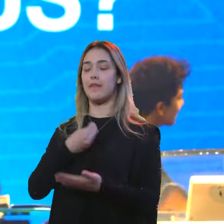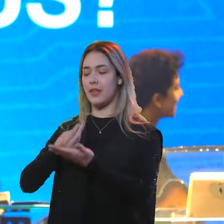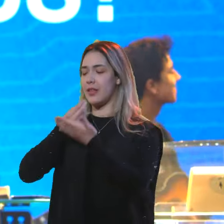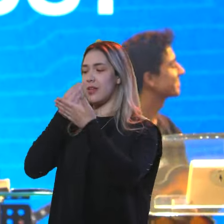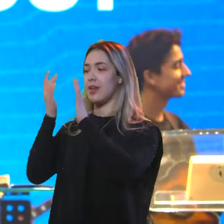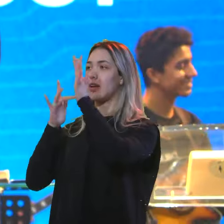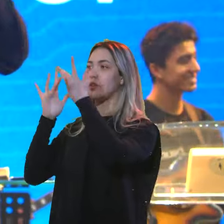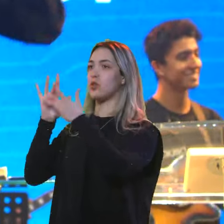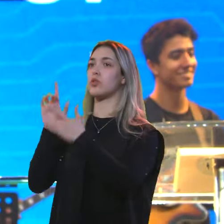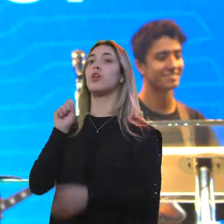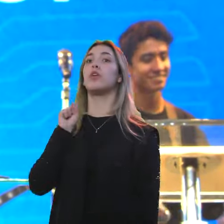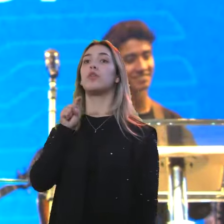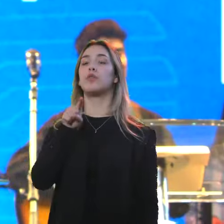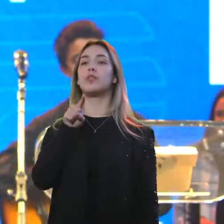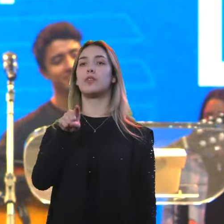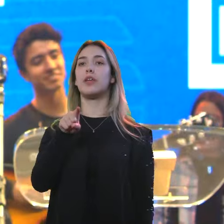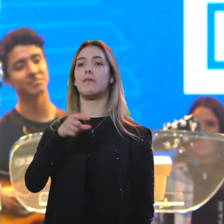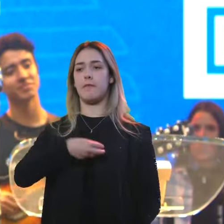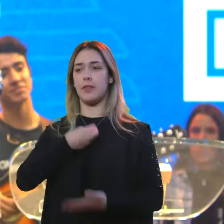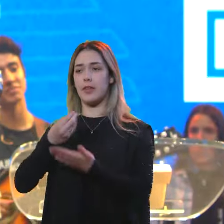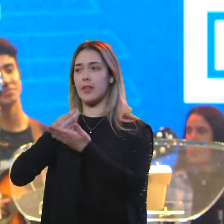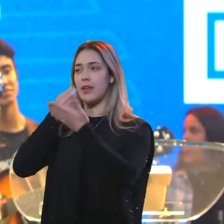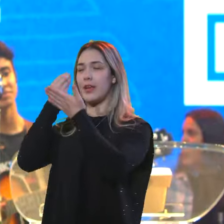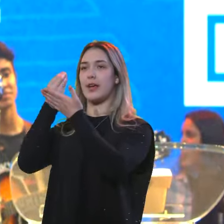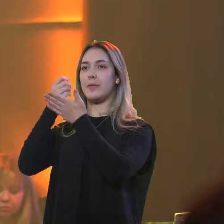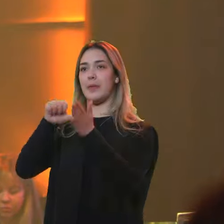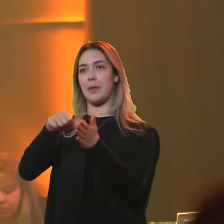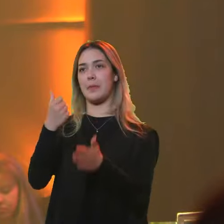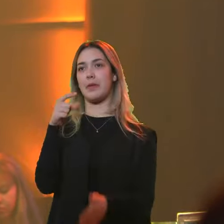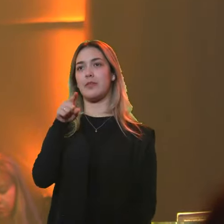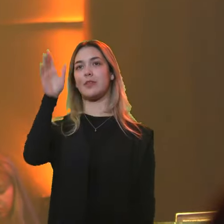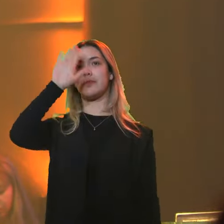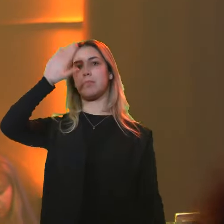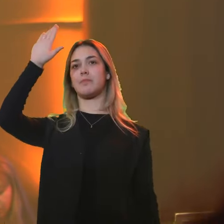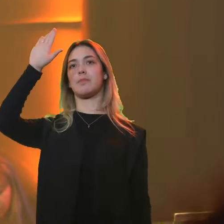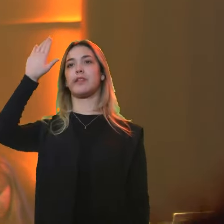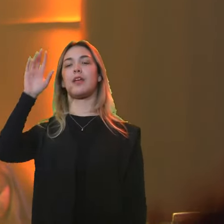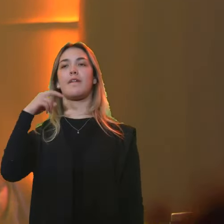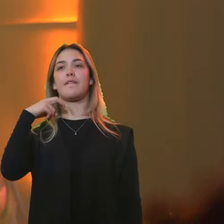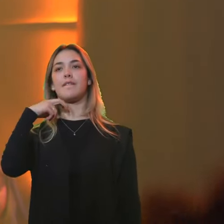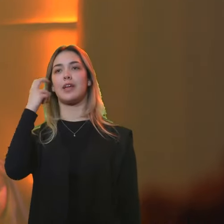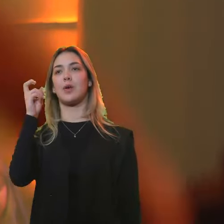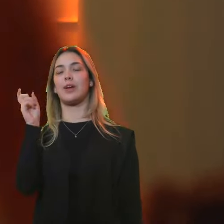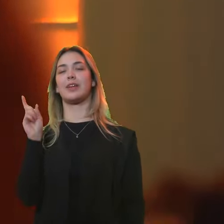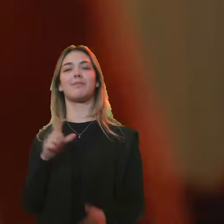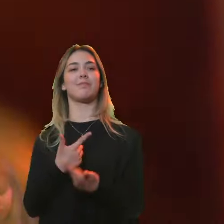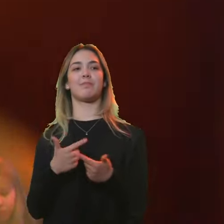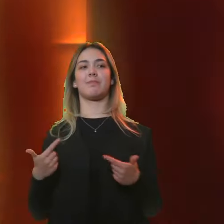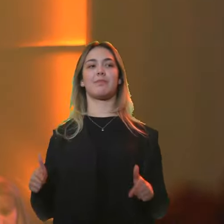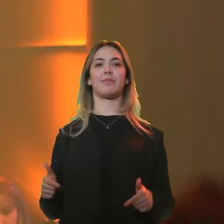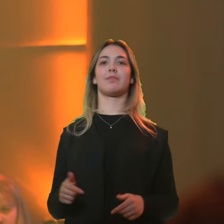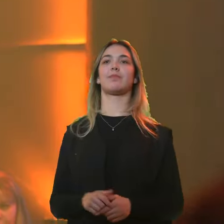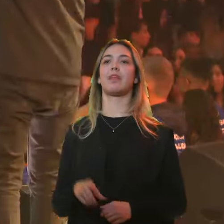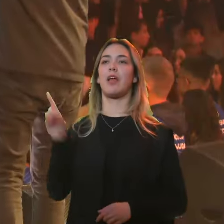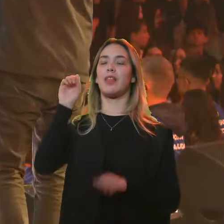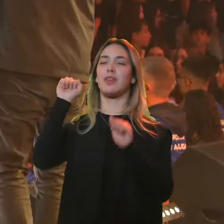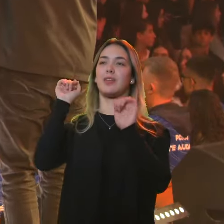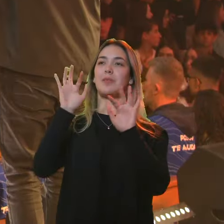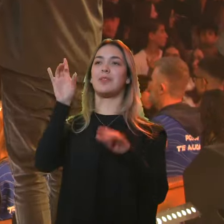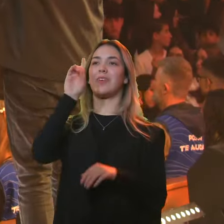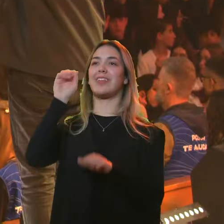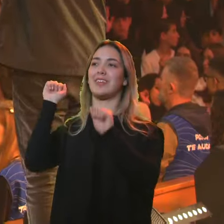para Jesus pela primeira vez, levanta sua mão bem alto, eu quero orar por você, não tenha vergonha. Deus te abençoe, Deus te abençoe, Deus te